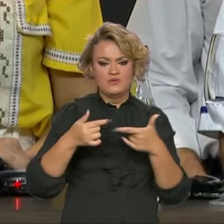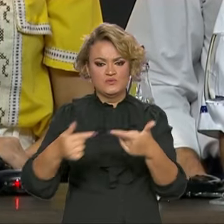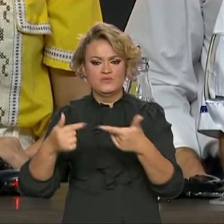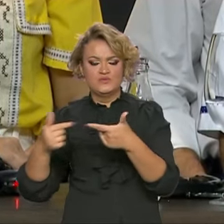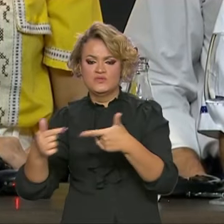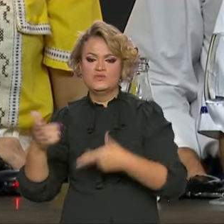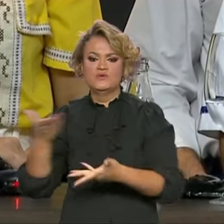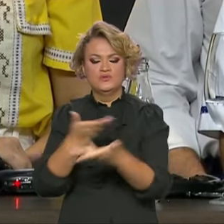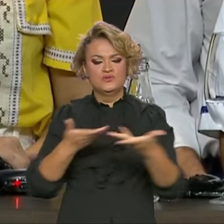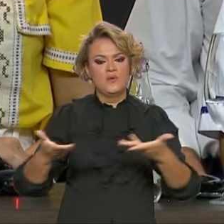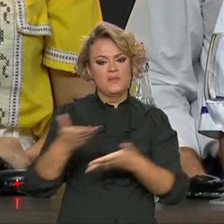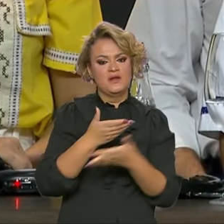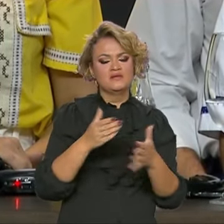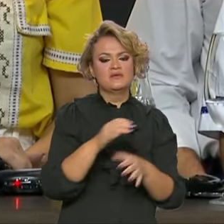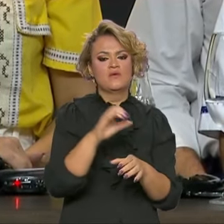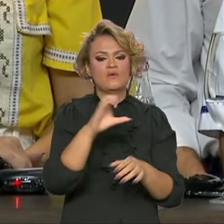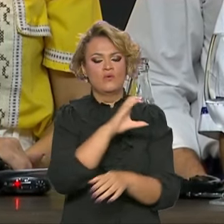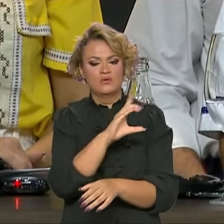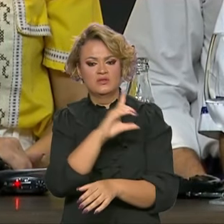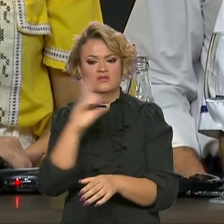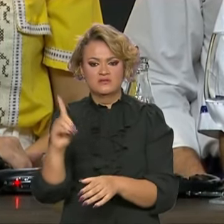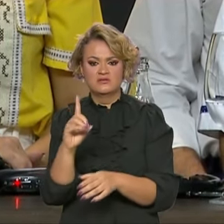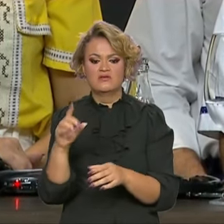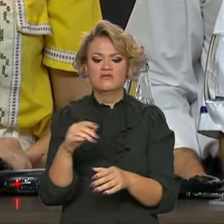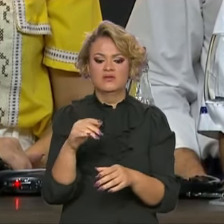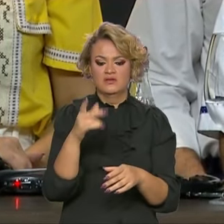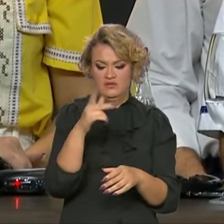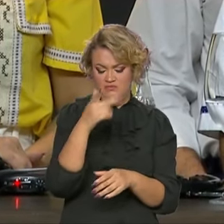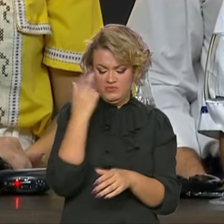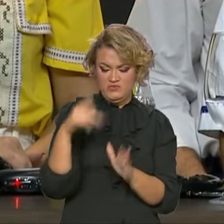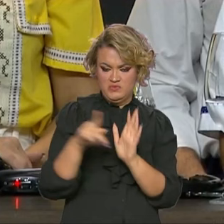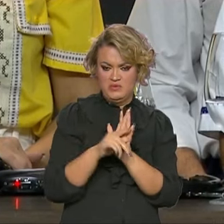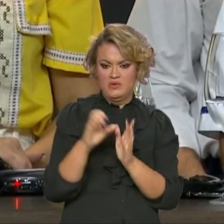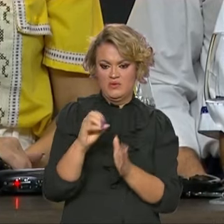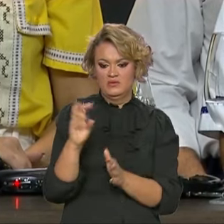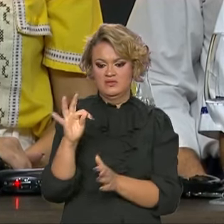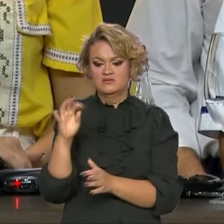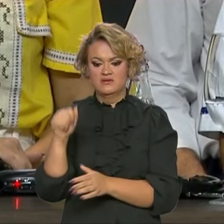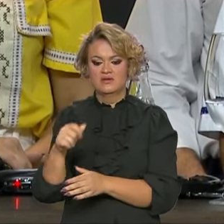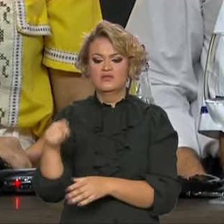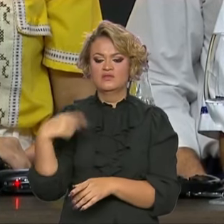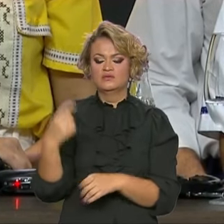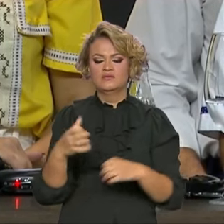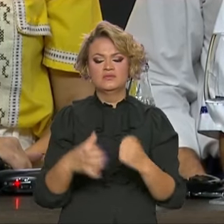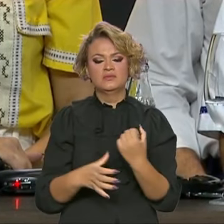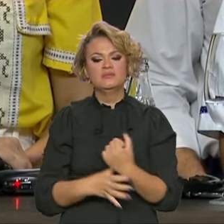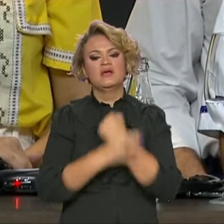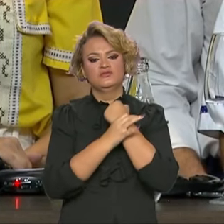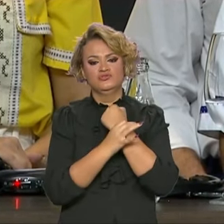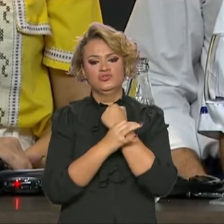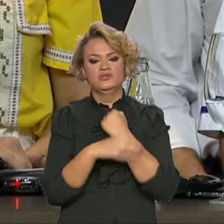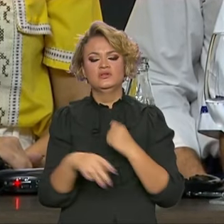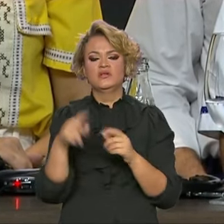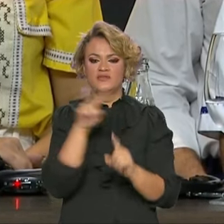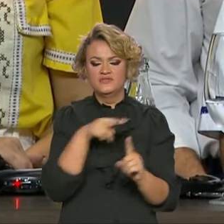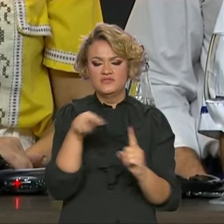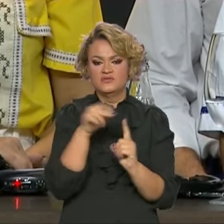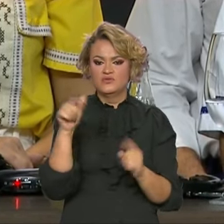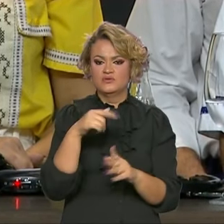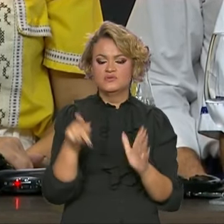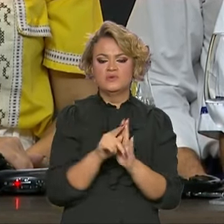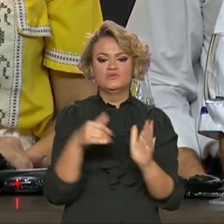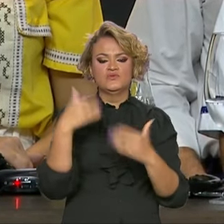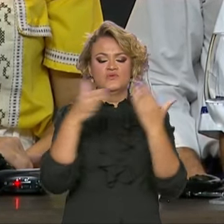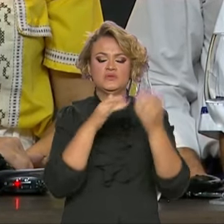iniciativas de cooperação, coordenação e integração entre os membros da TCA, poderemos assegurar que nossa visão de